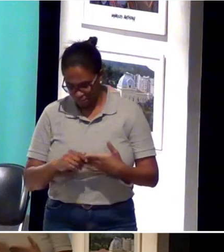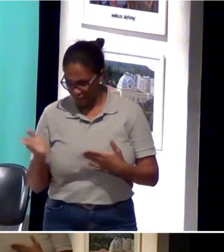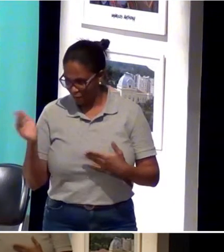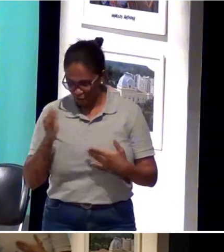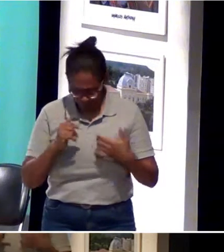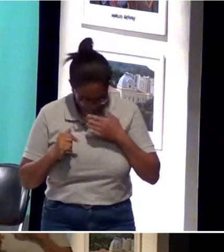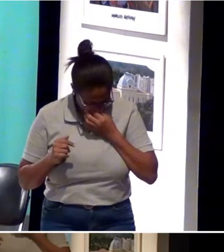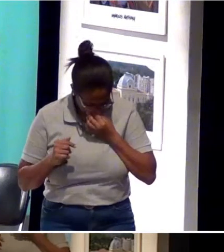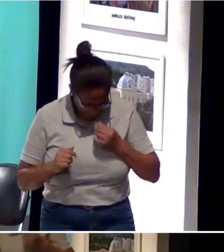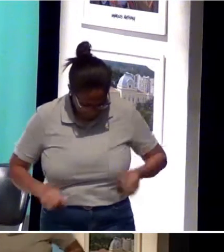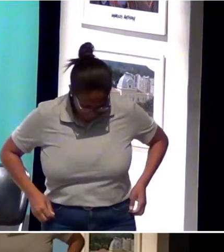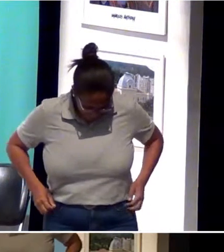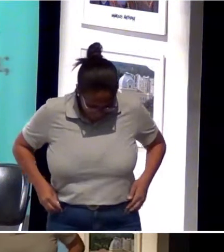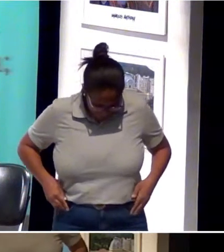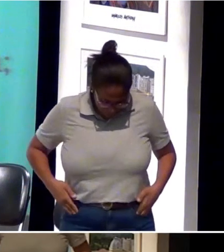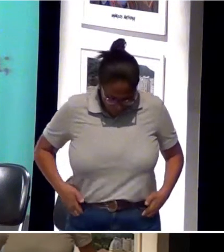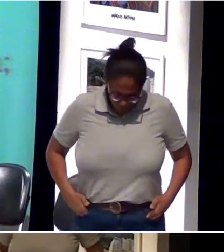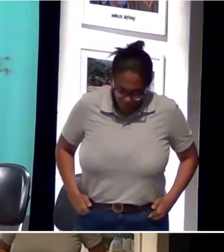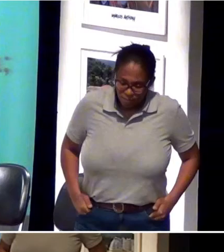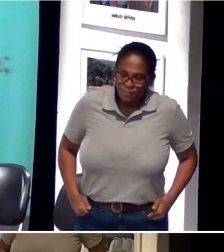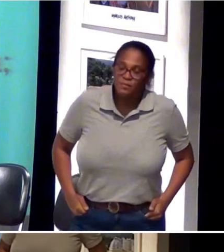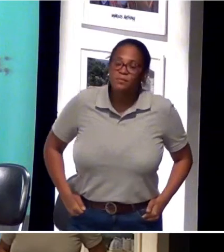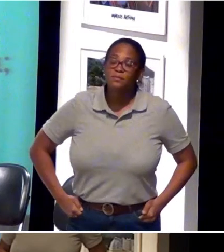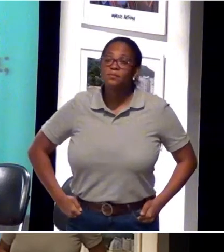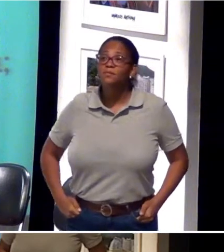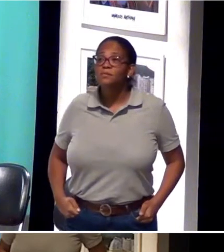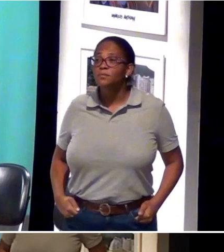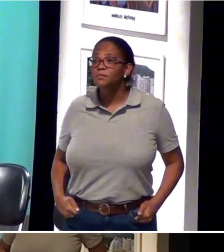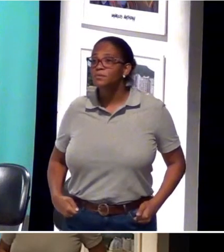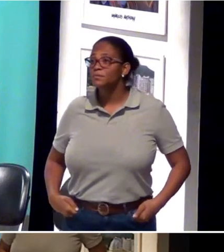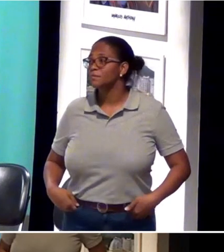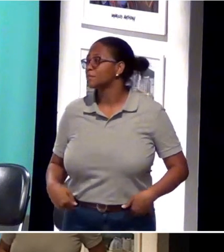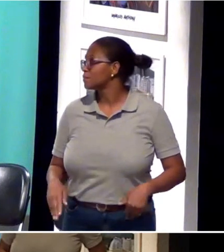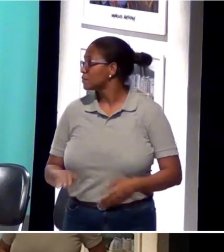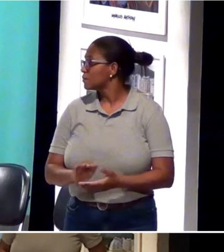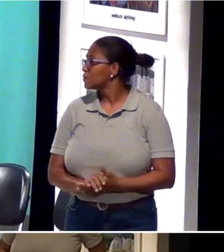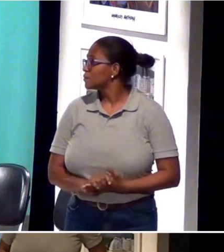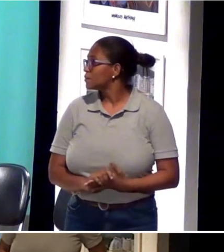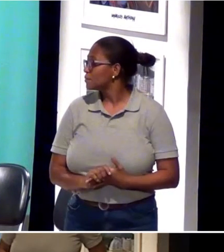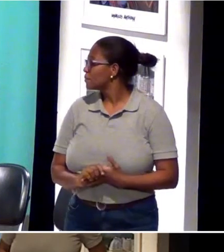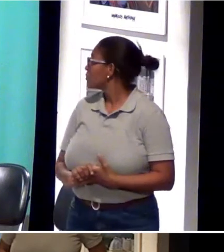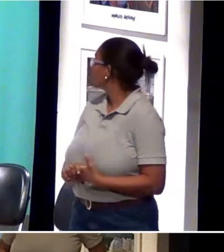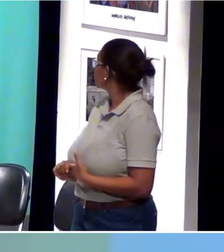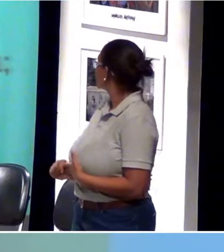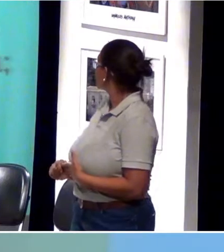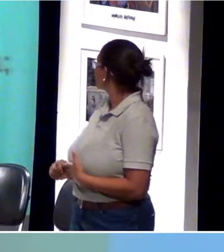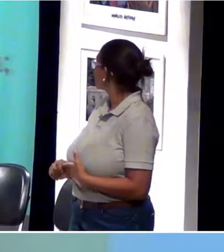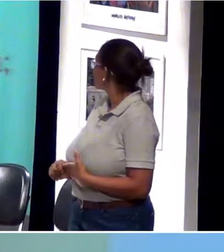Volta aí. Onde é que... E aí, o Código de Menores, que é o perigo moral, porque aí vai um